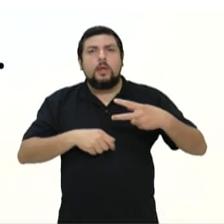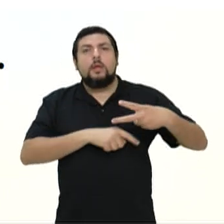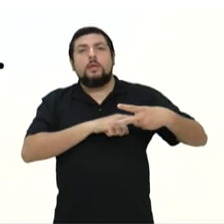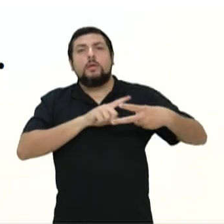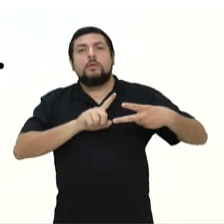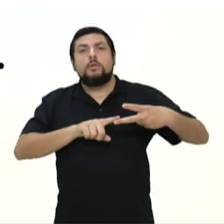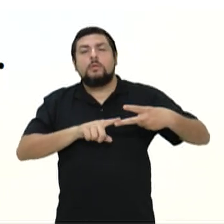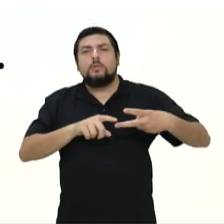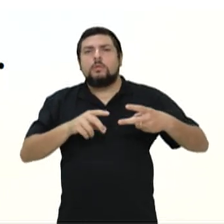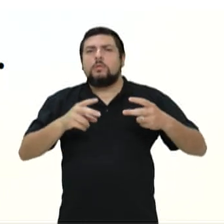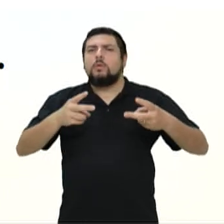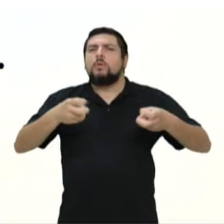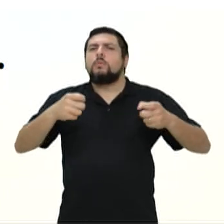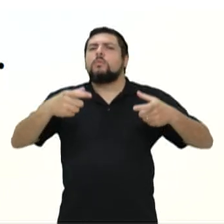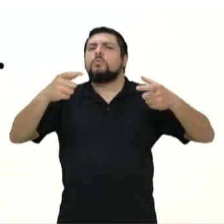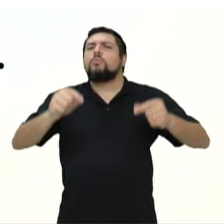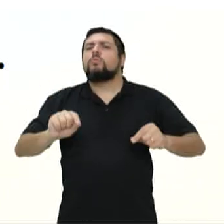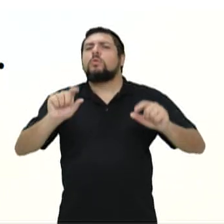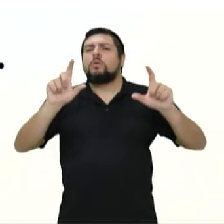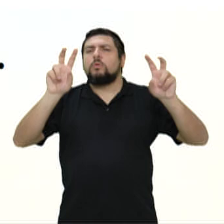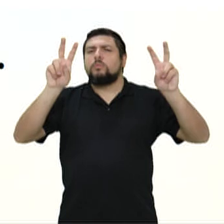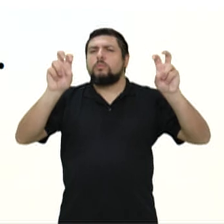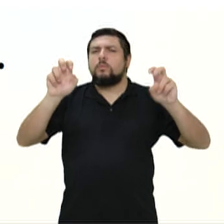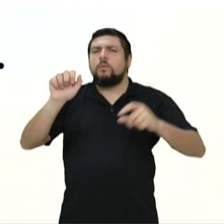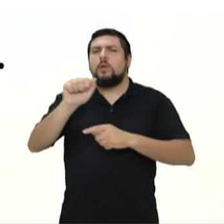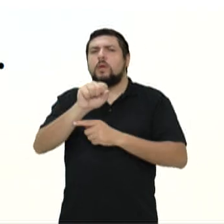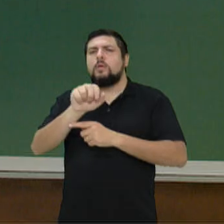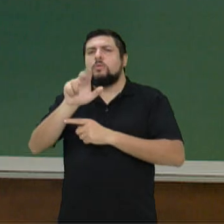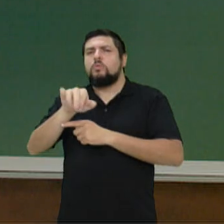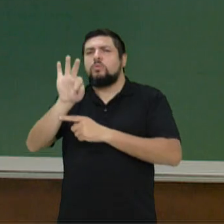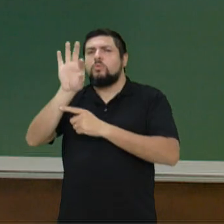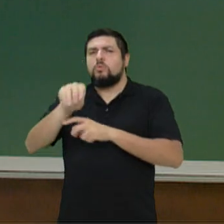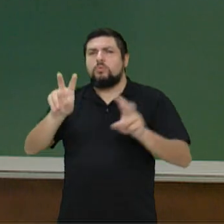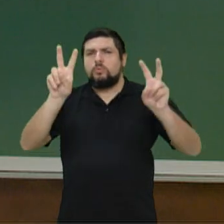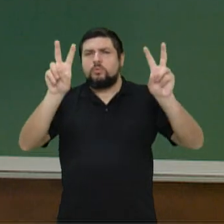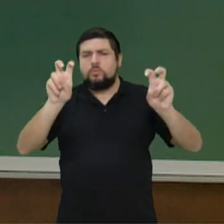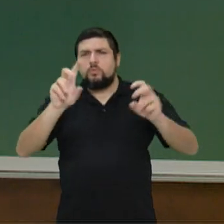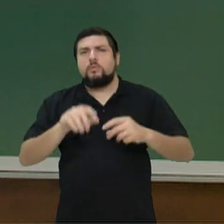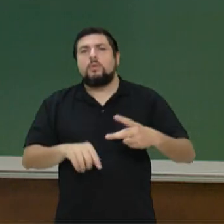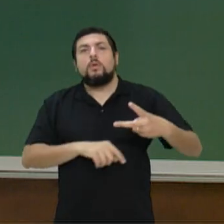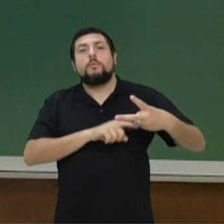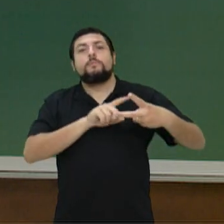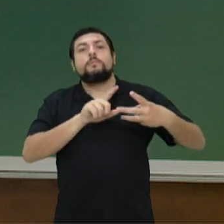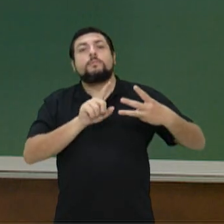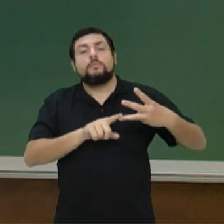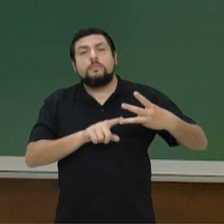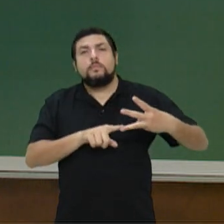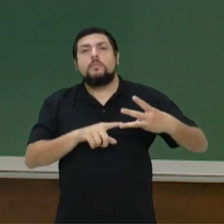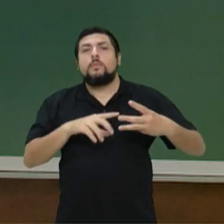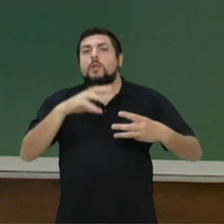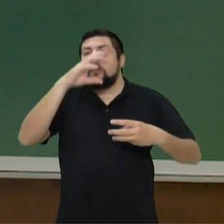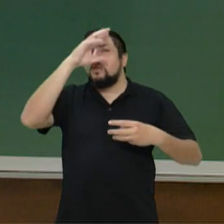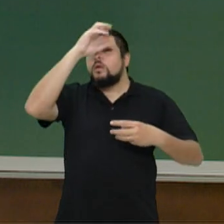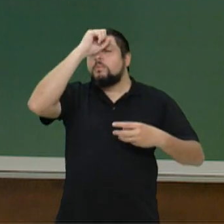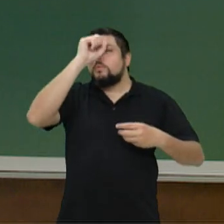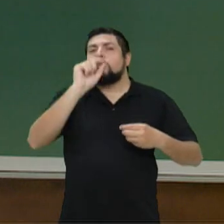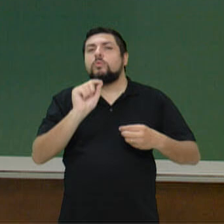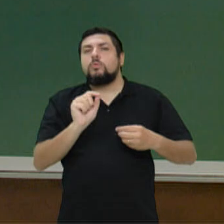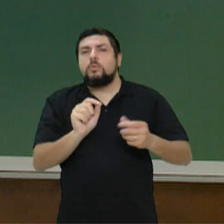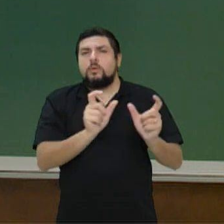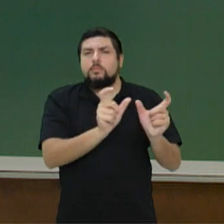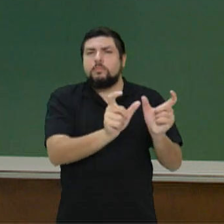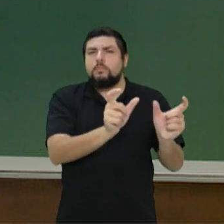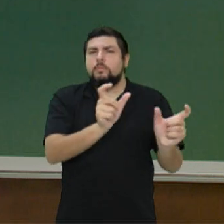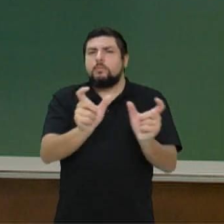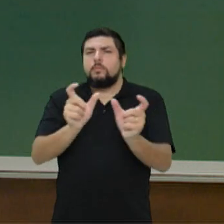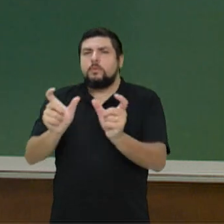identificamos o assunto dessa reportagem, que é a questão do lixão, né? E também aprendemos o significado das